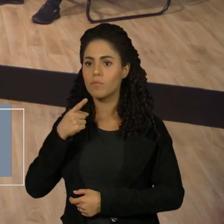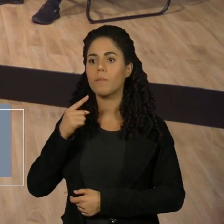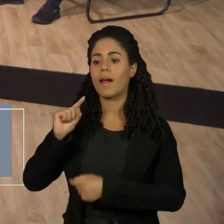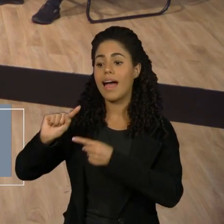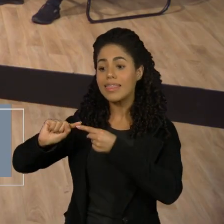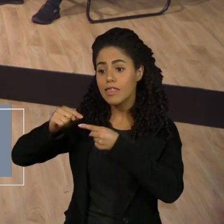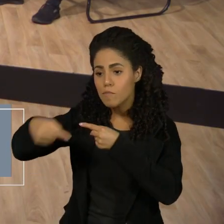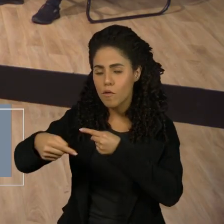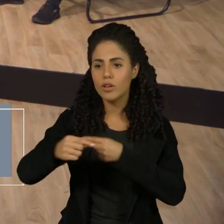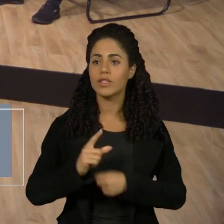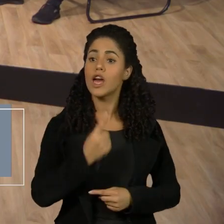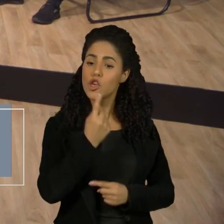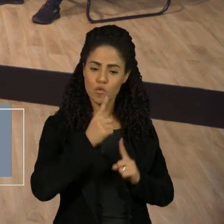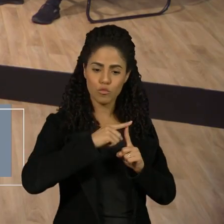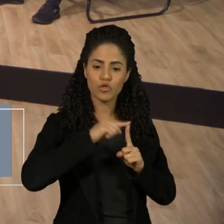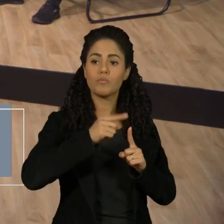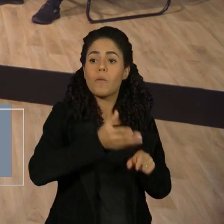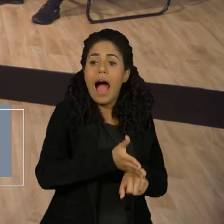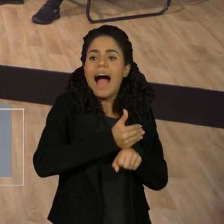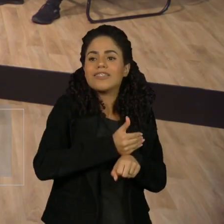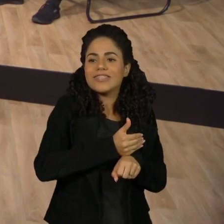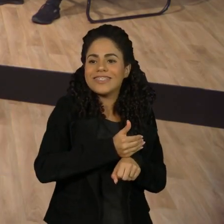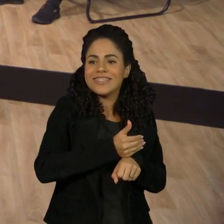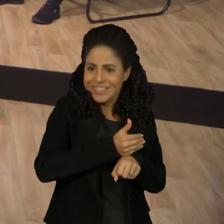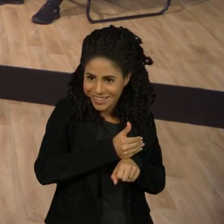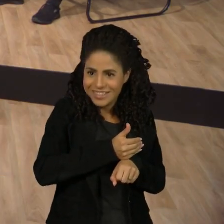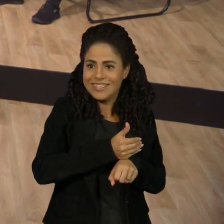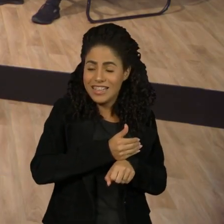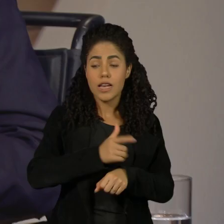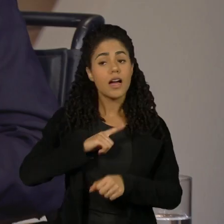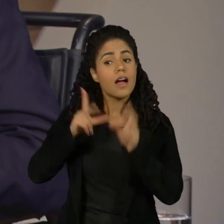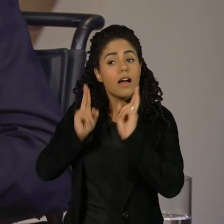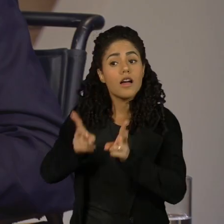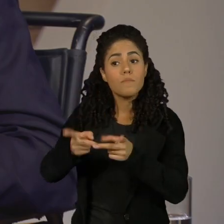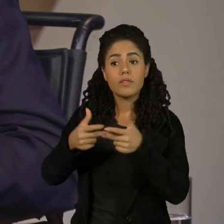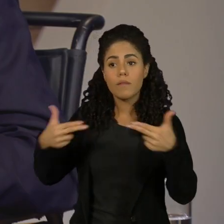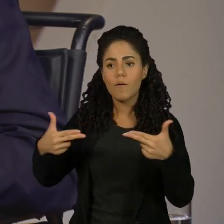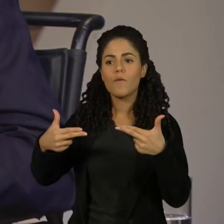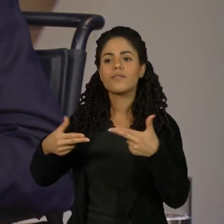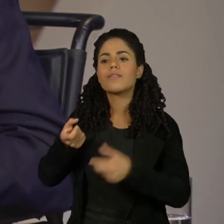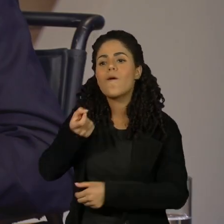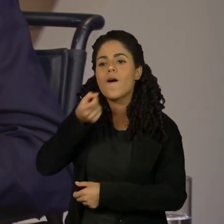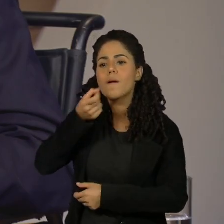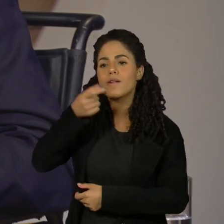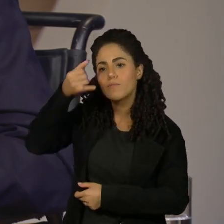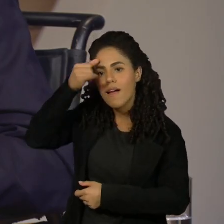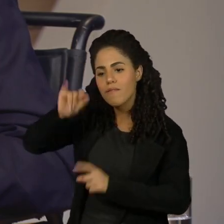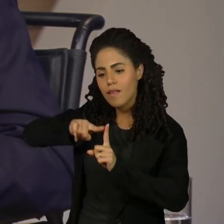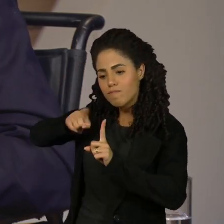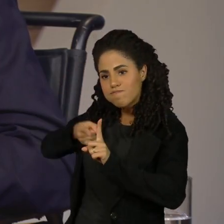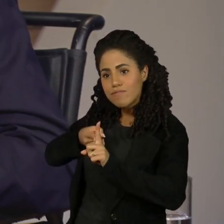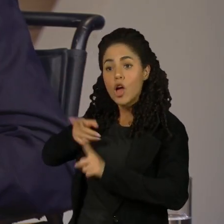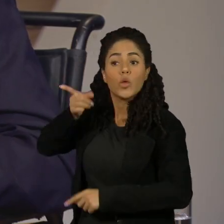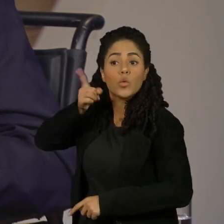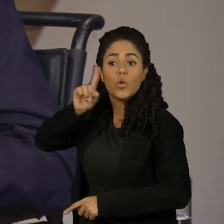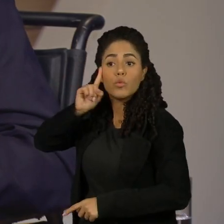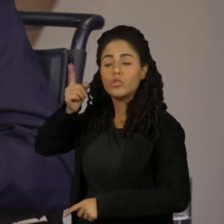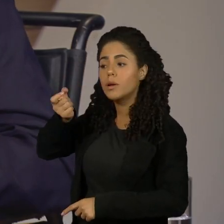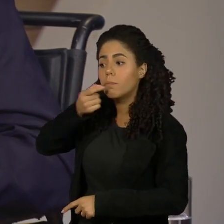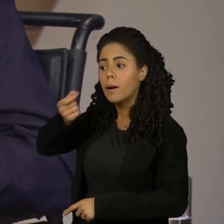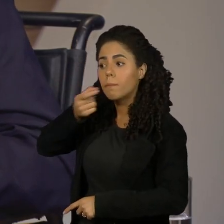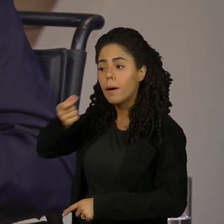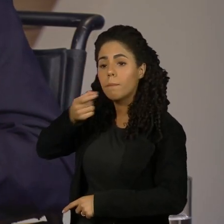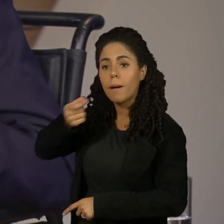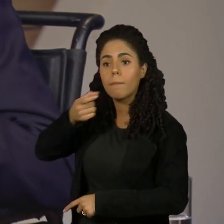depois de estar exposto e não pega o HIV. A mesma coisa acontece com a pílula anticoncepcional, que você usa todos os dias para não